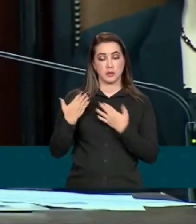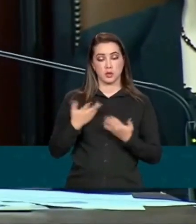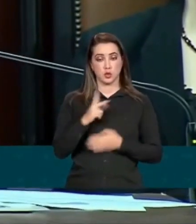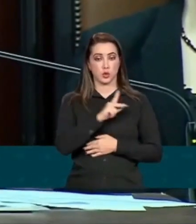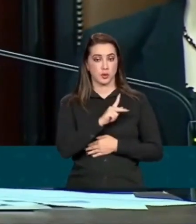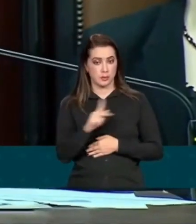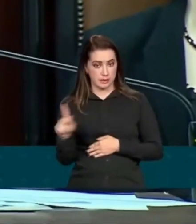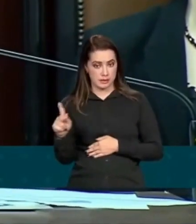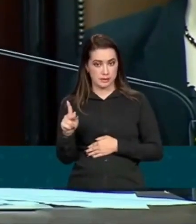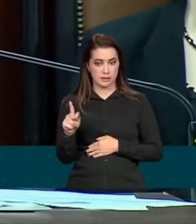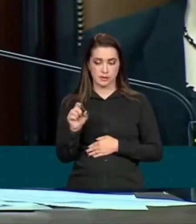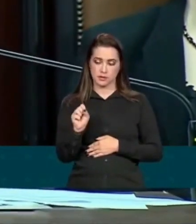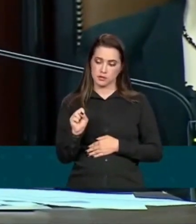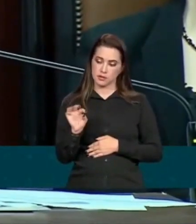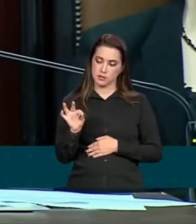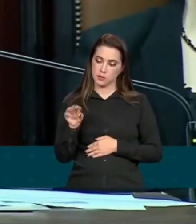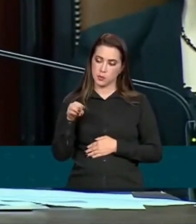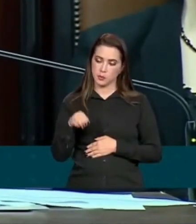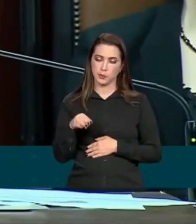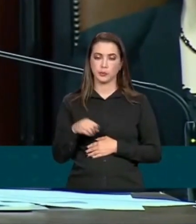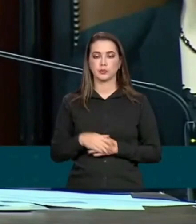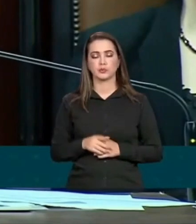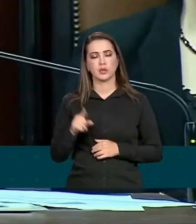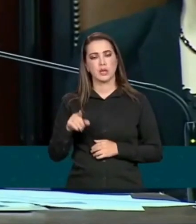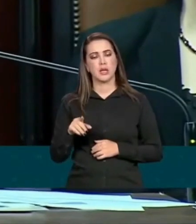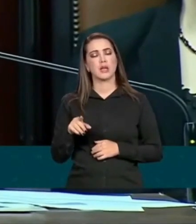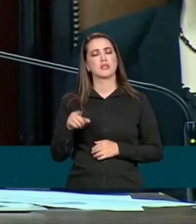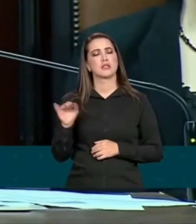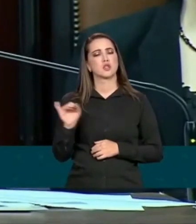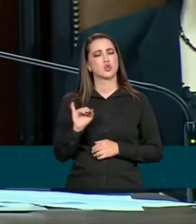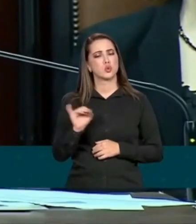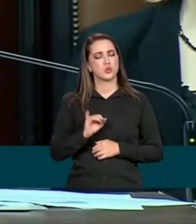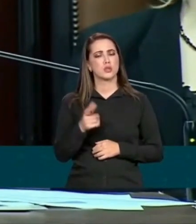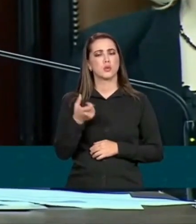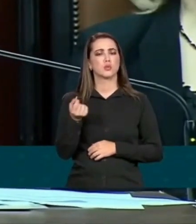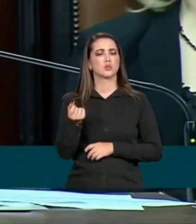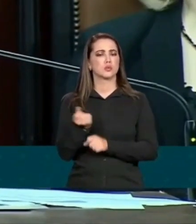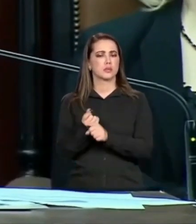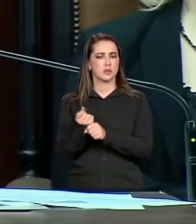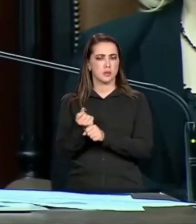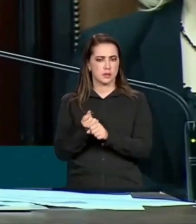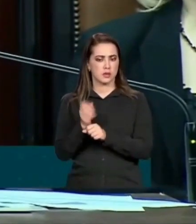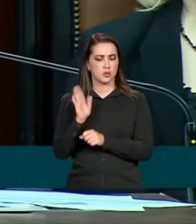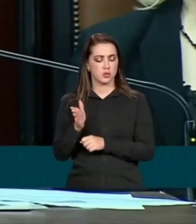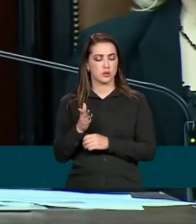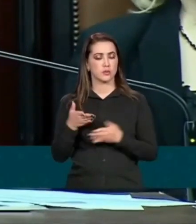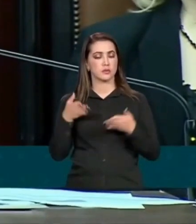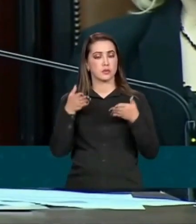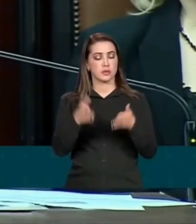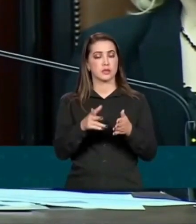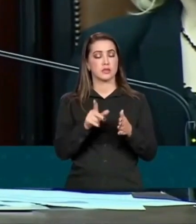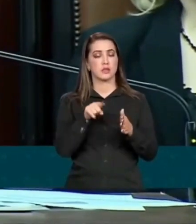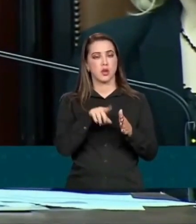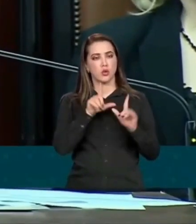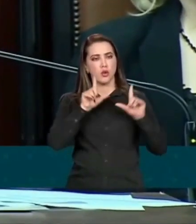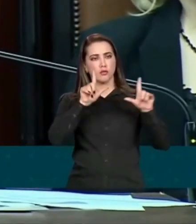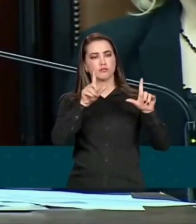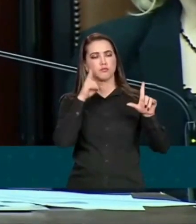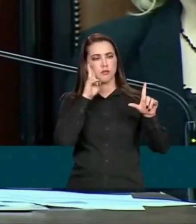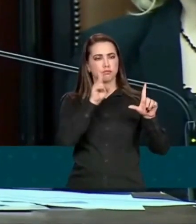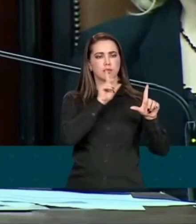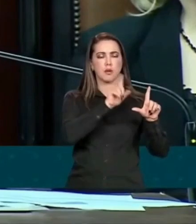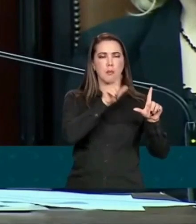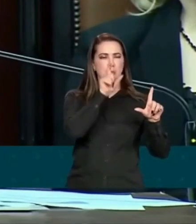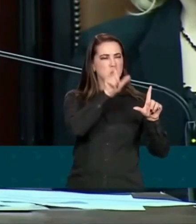Superior Tribunal Militar, instituição bicentenária que estampa em sua galeria de presidentes rostos